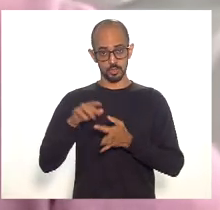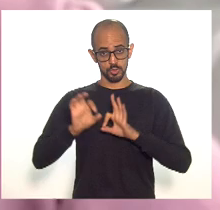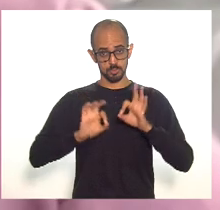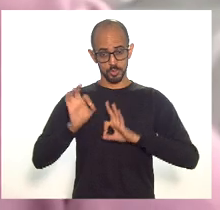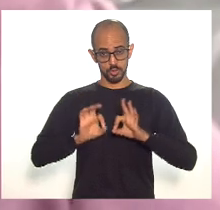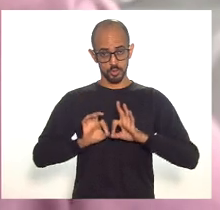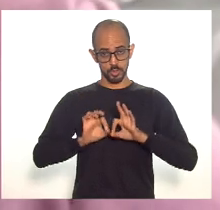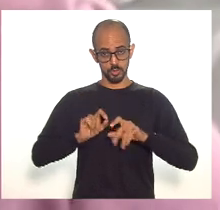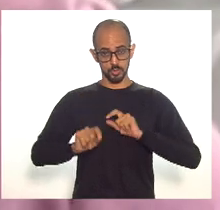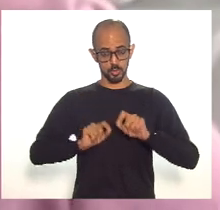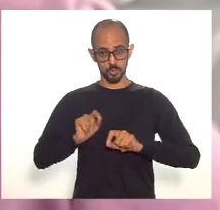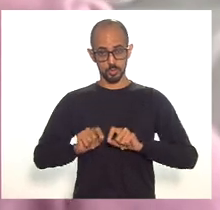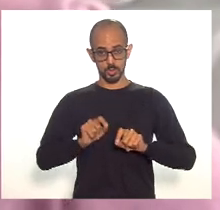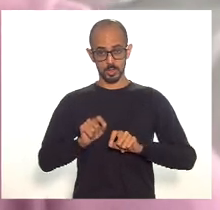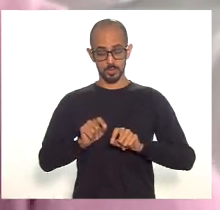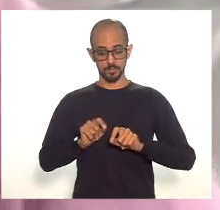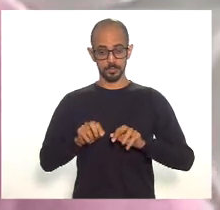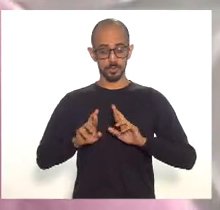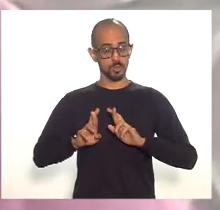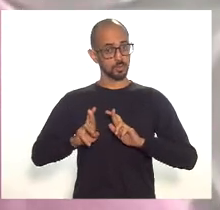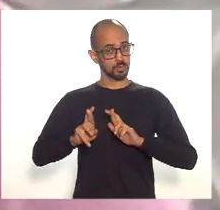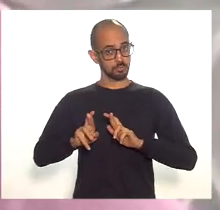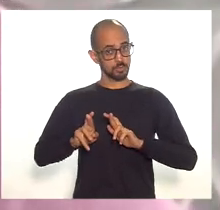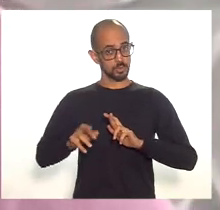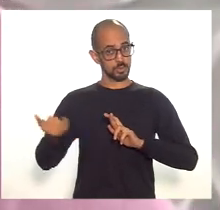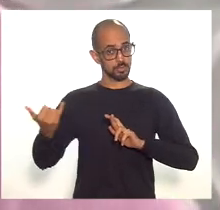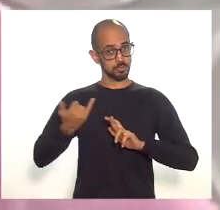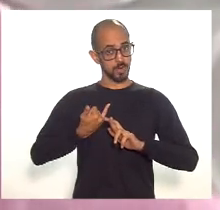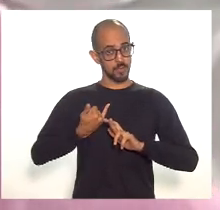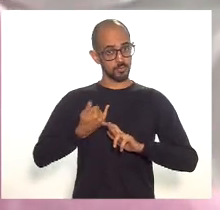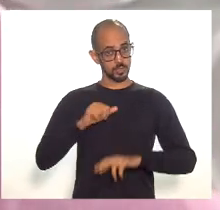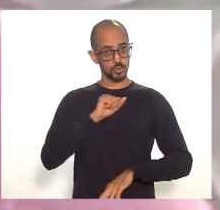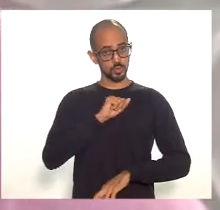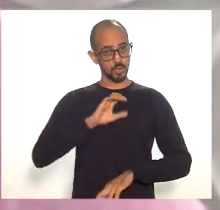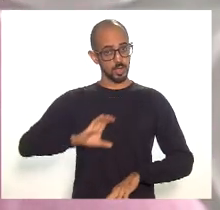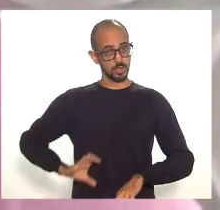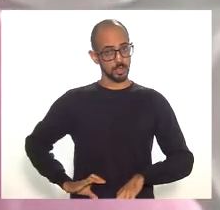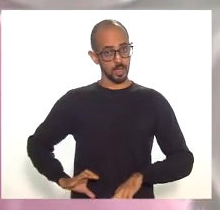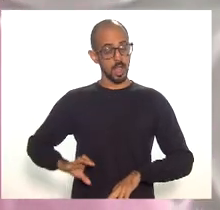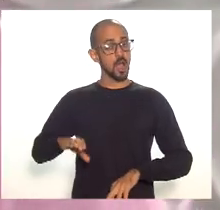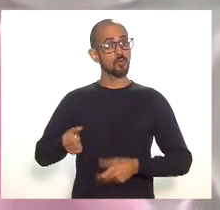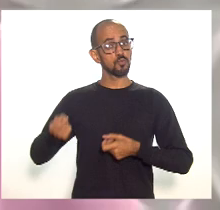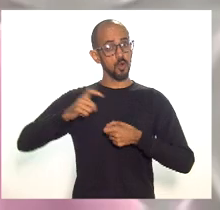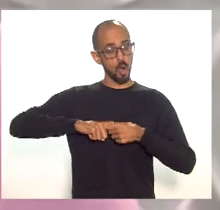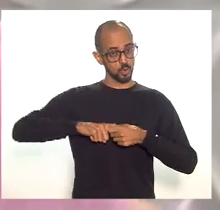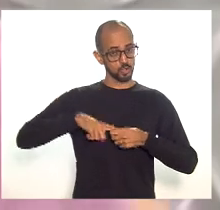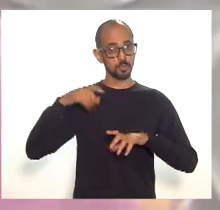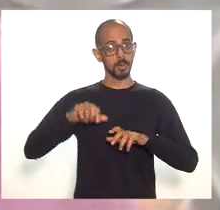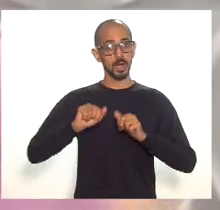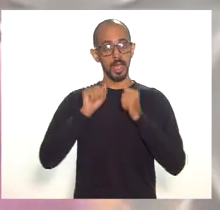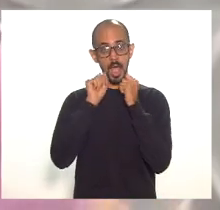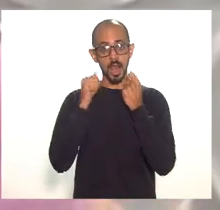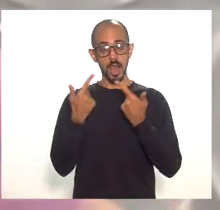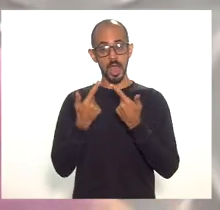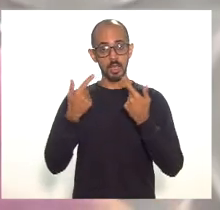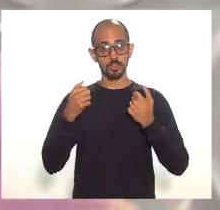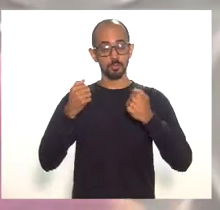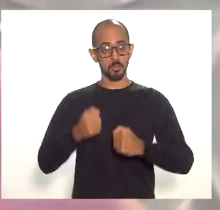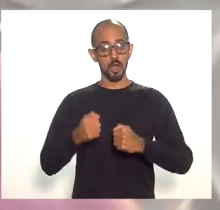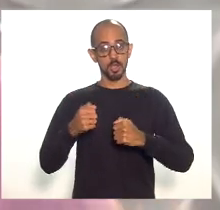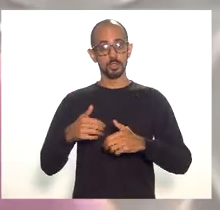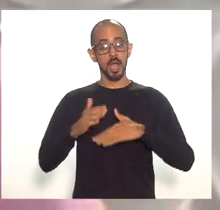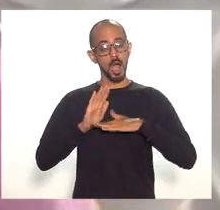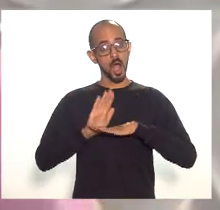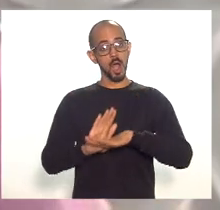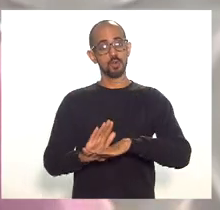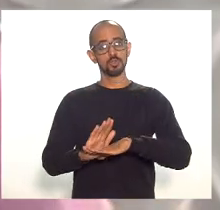aí espera o retorno do presidente André Siciliano, para que a Alerj possa ajudar na construção